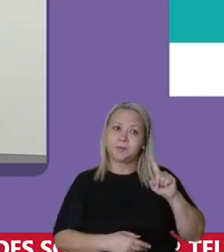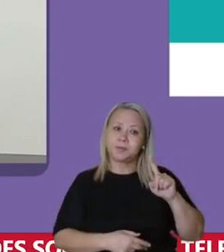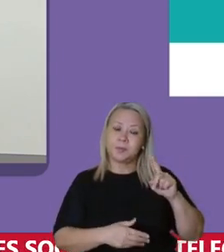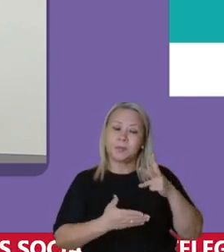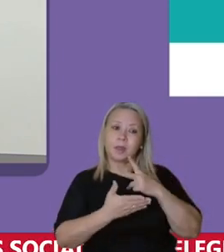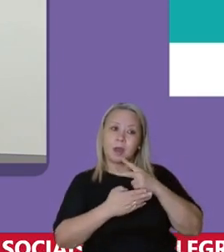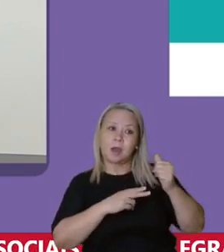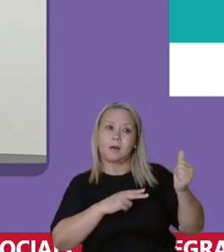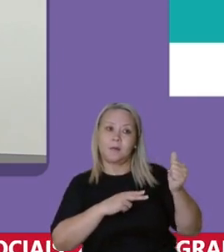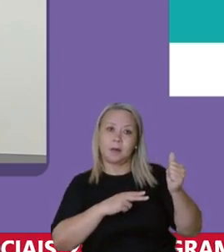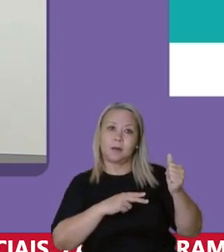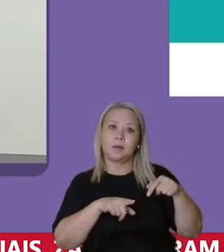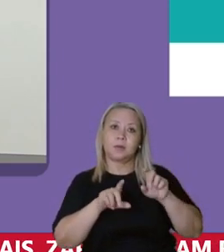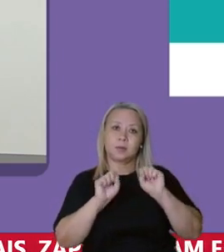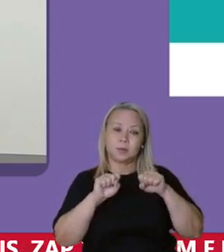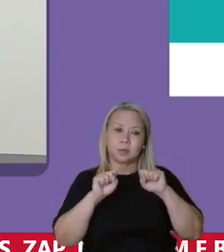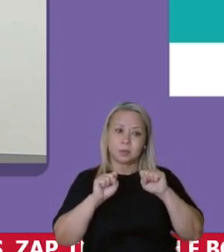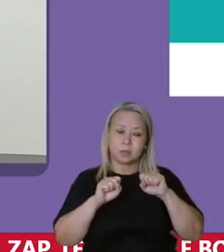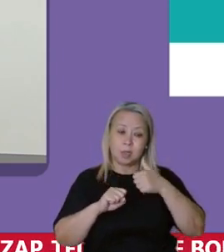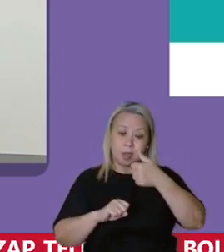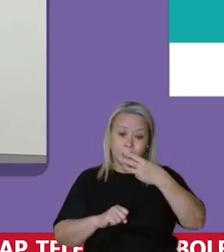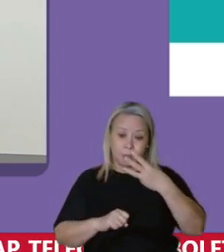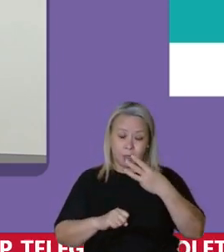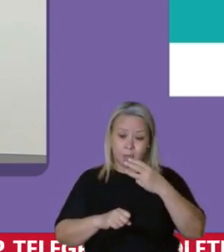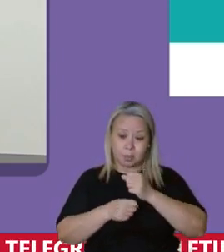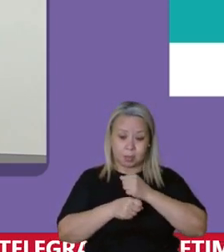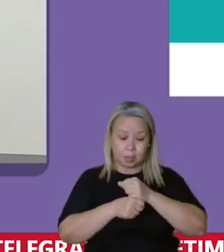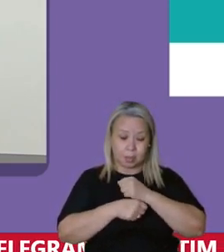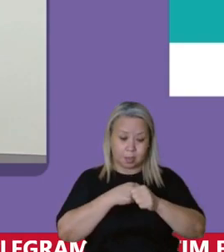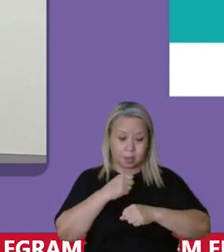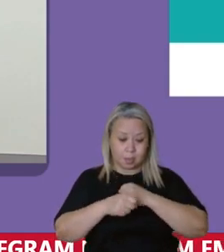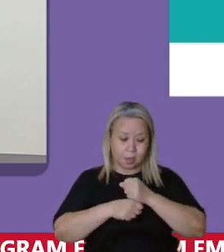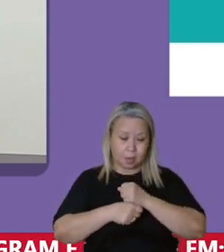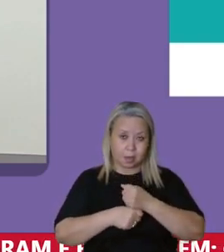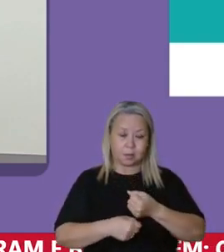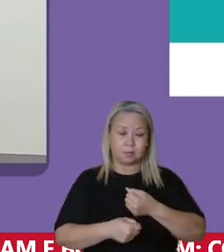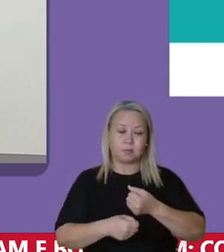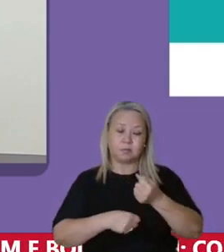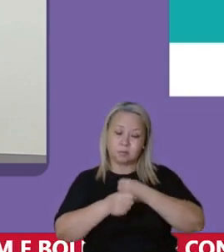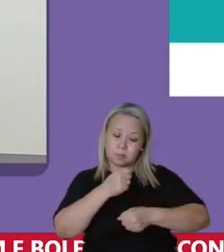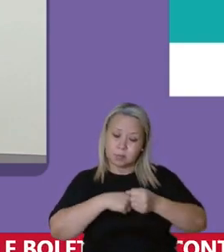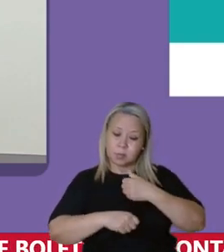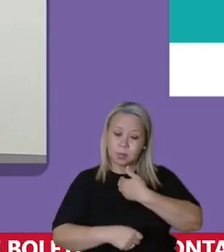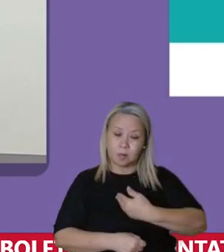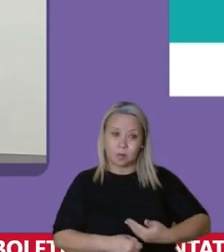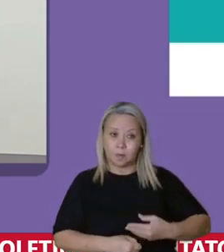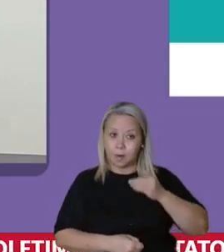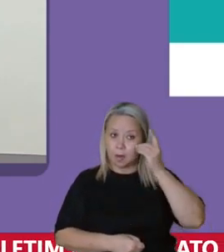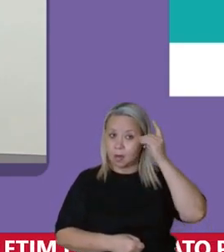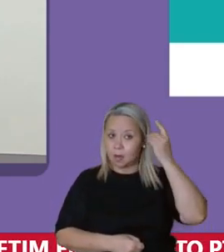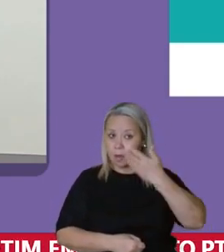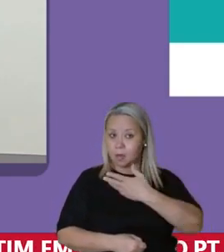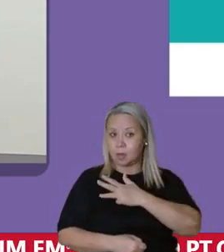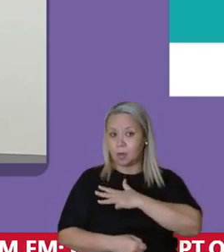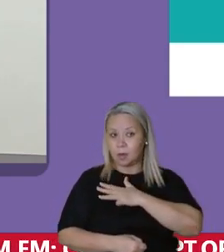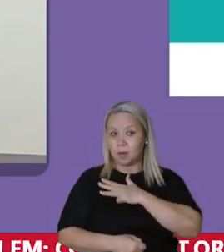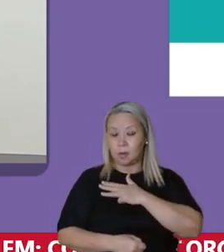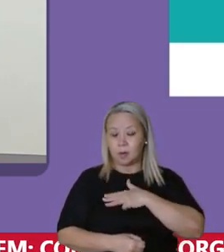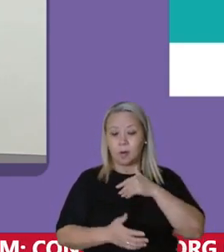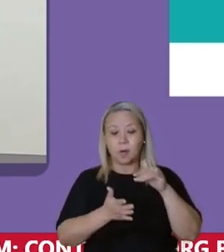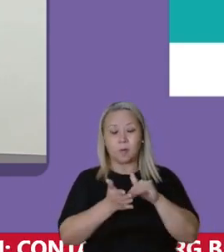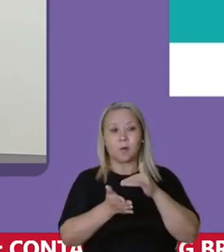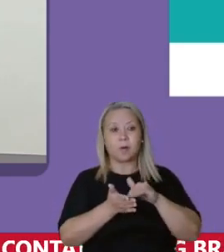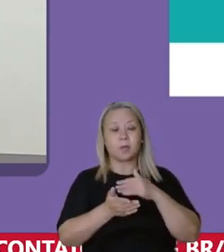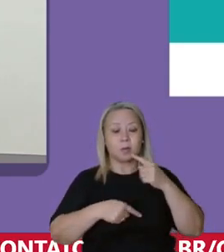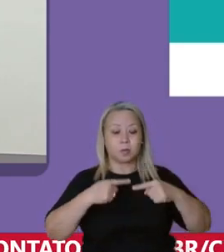tivemos muitos avanços nos 13 anos do governo de Lula e Dilma, como a Secretaria